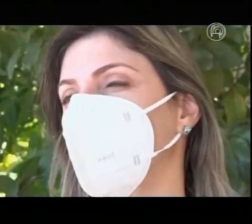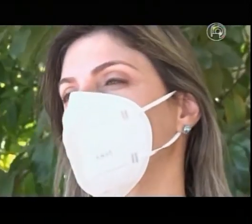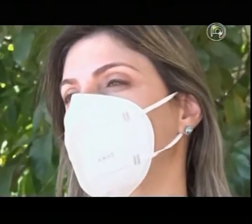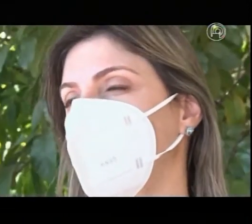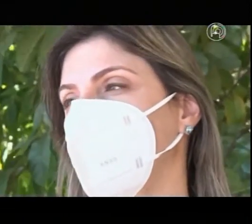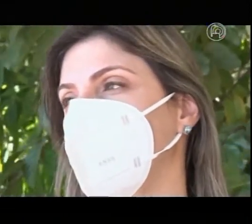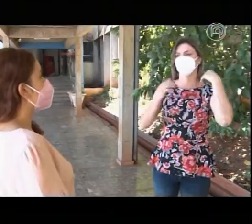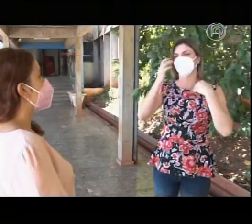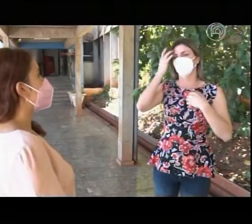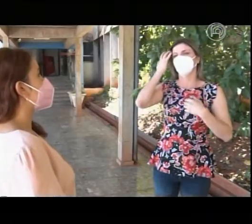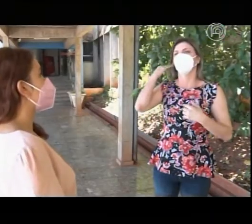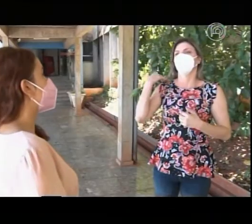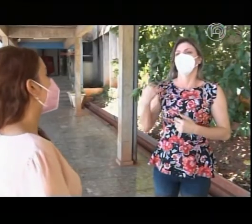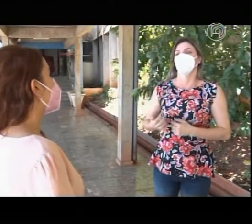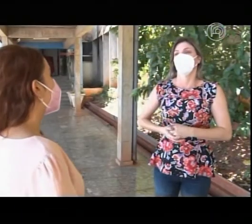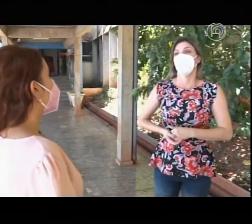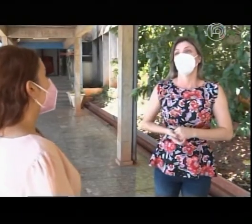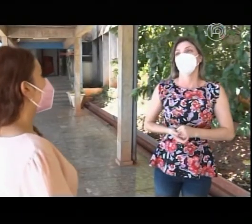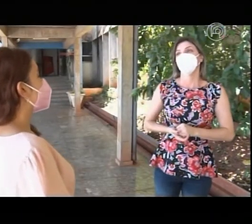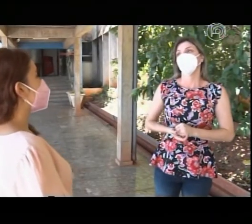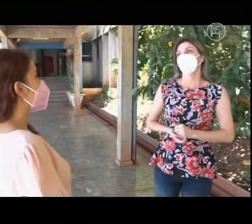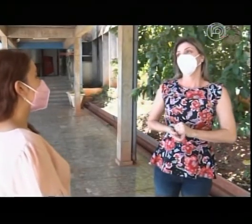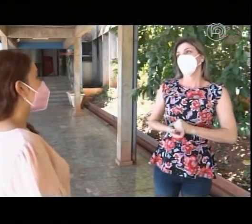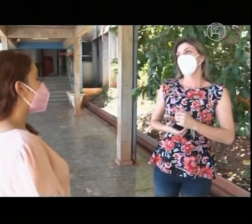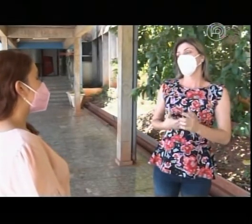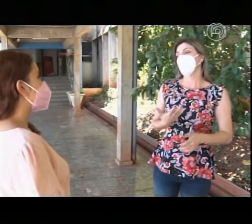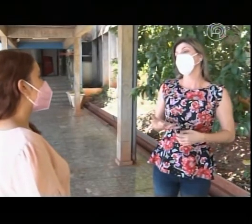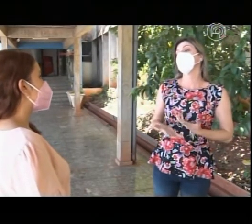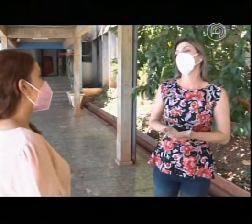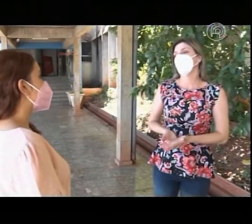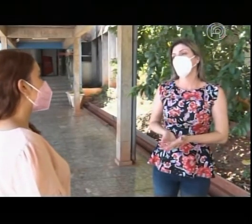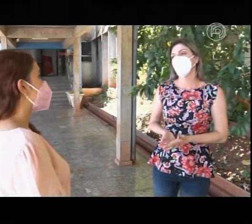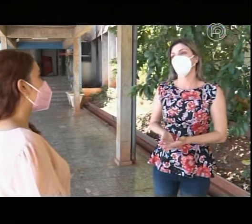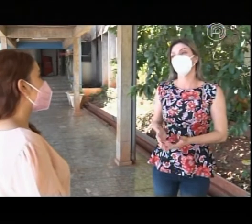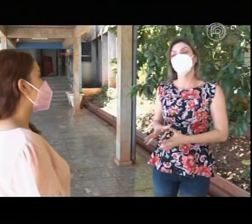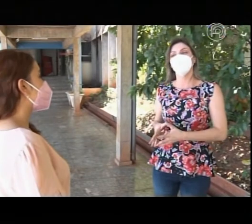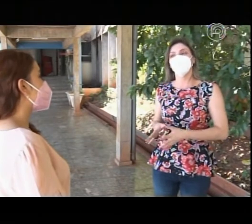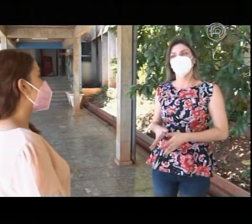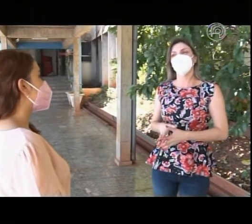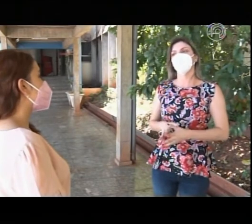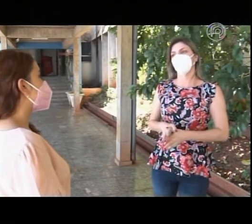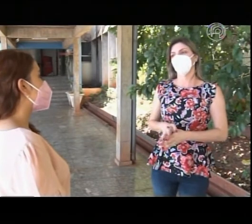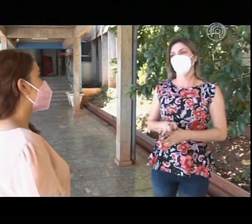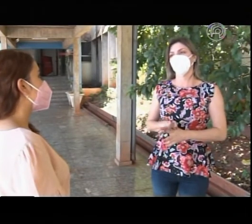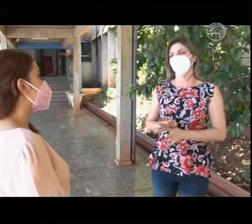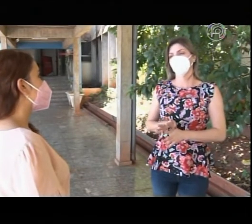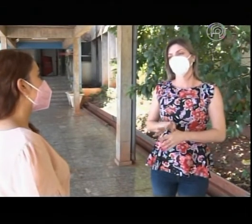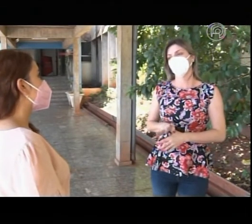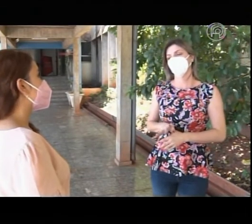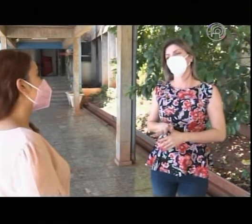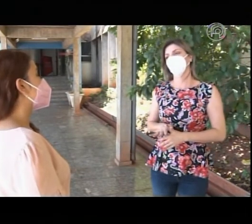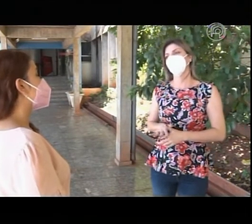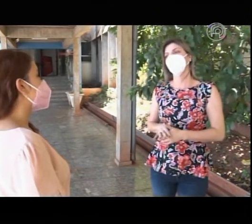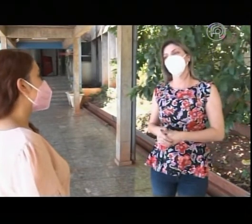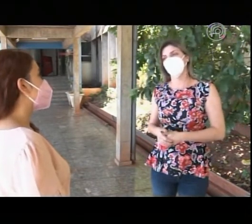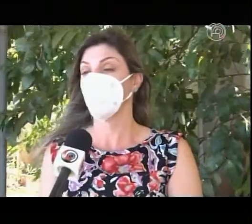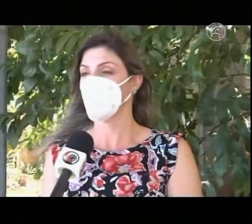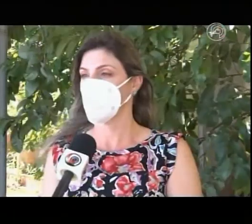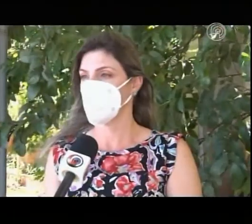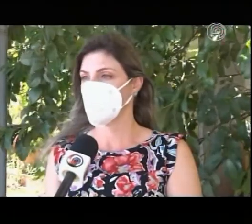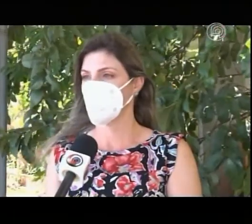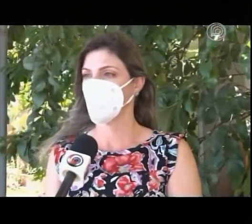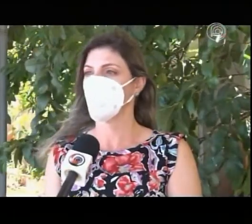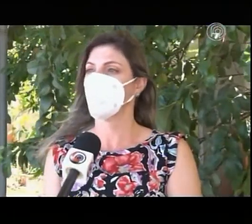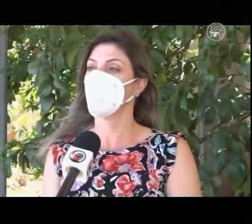de Saúde, Andréa Negri, explica a importância de se manter a máscara em locais onde haja aglomeração de pessoas.